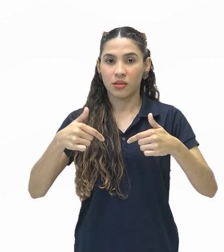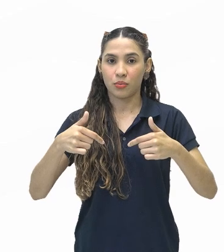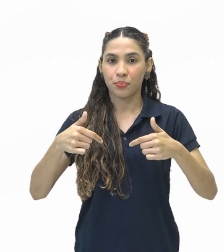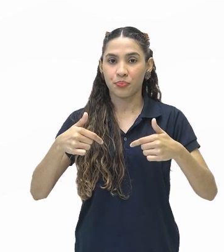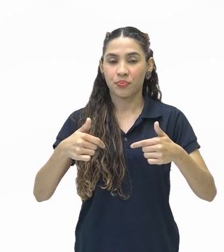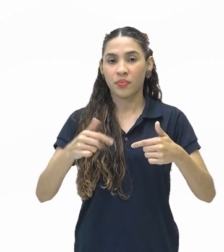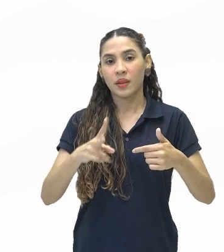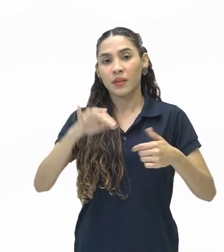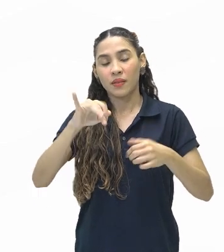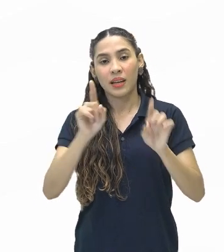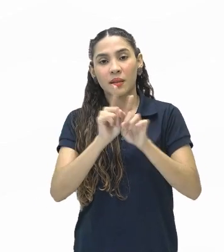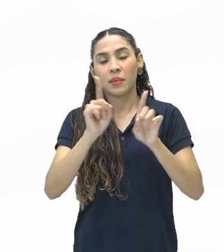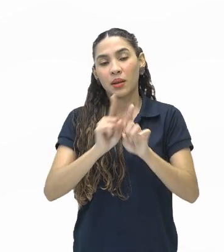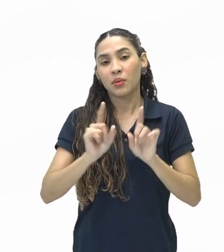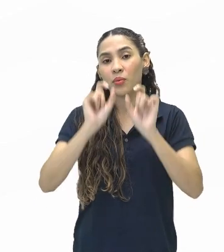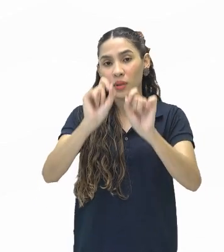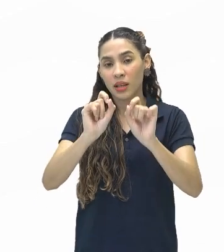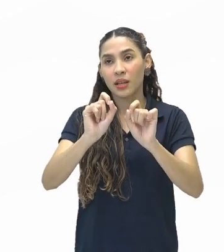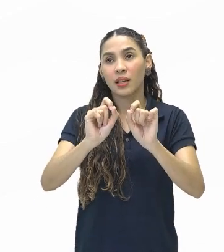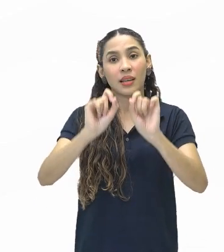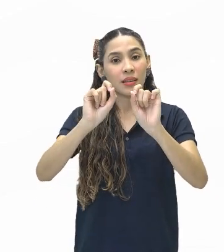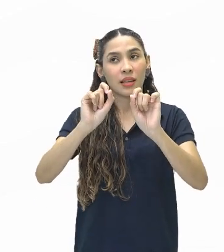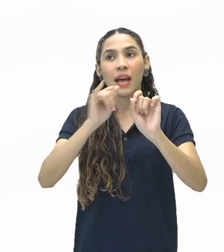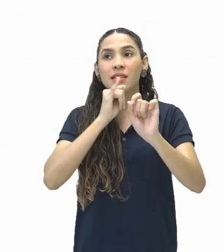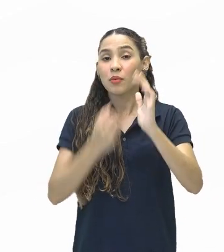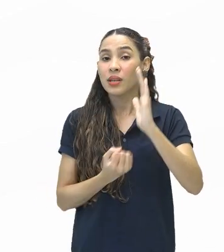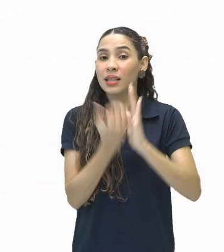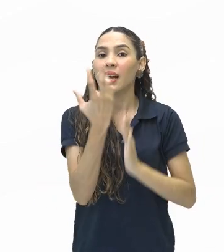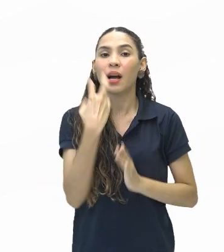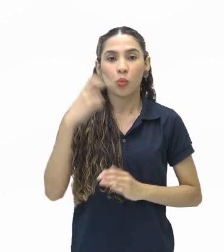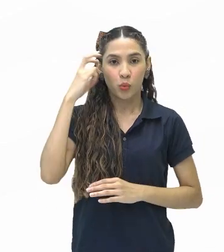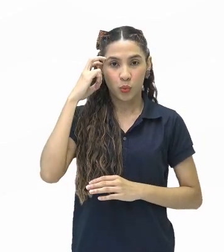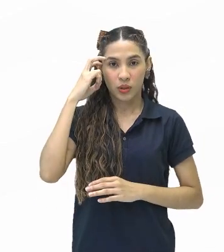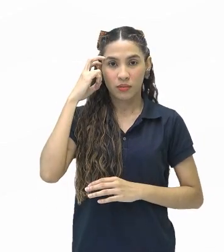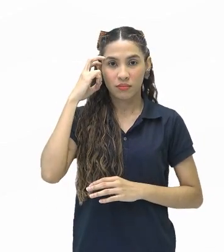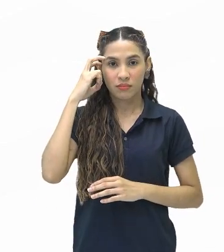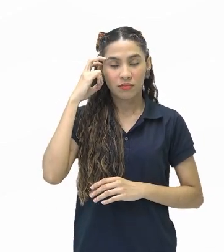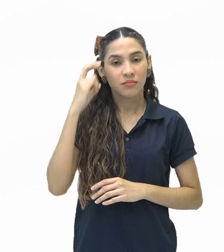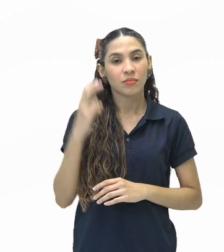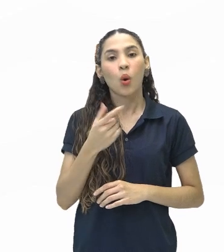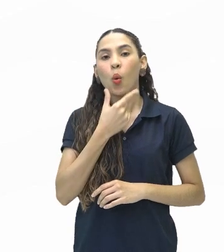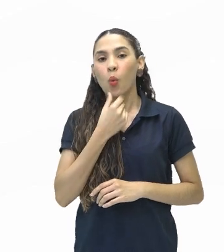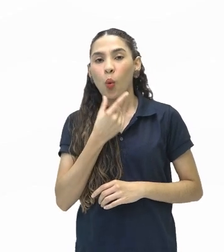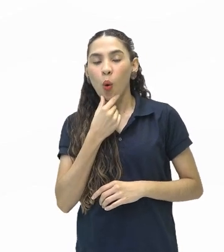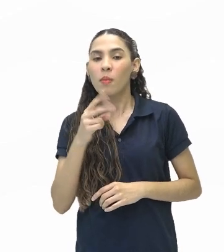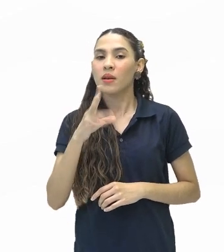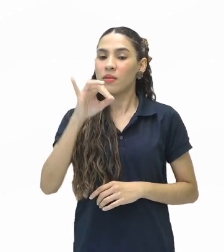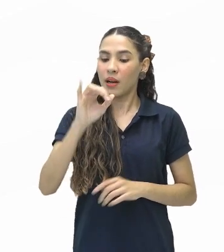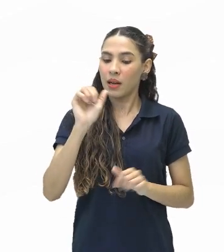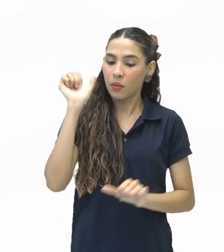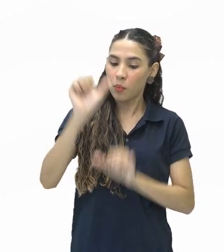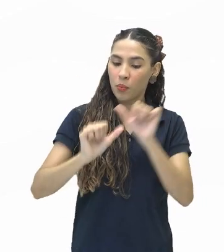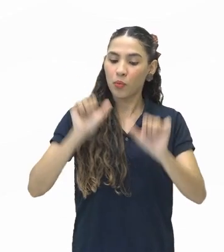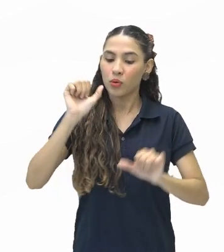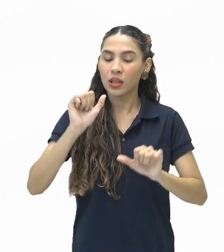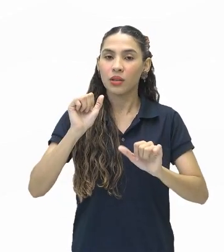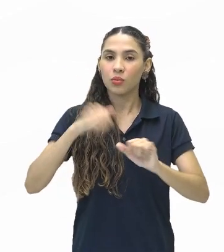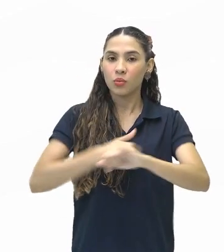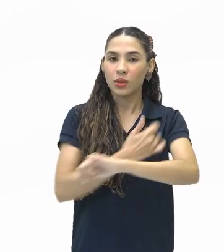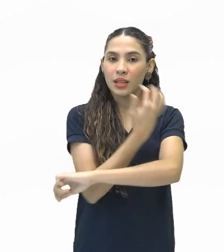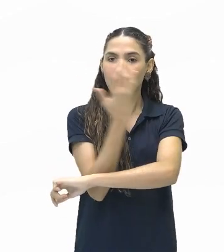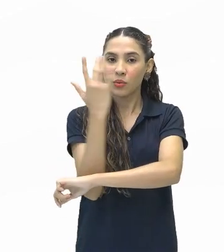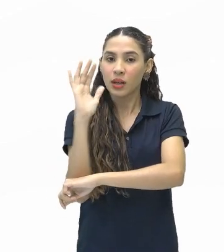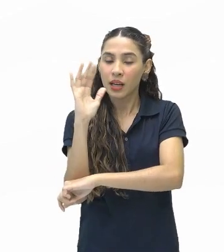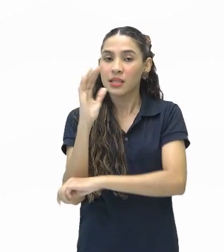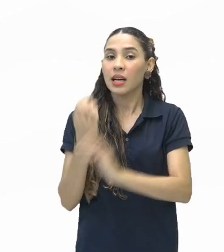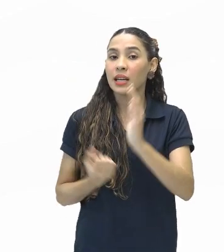natureza. E ele vai, então, construir cultura. O homem vai transformando a natureza,